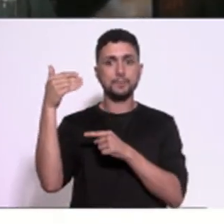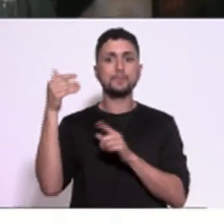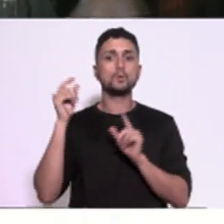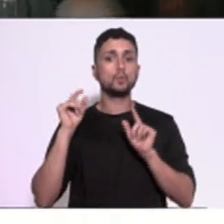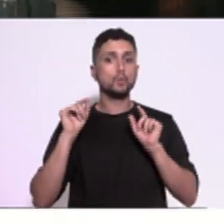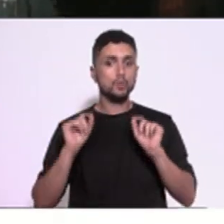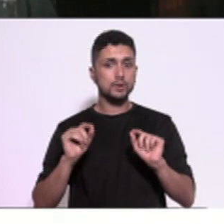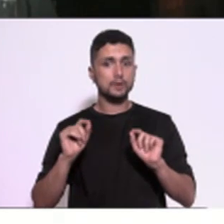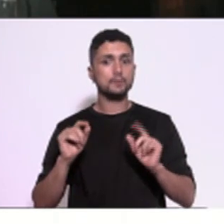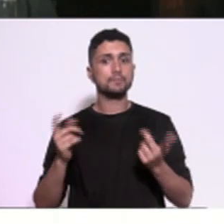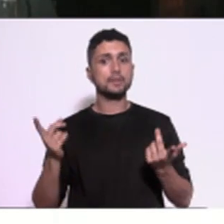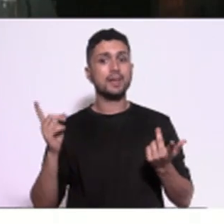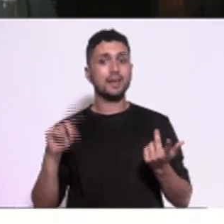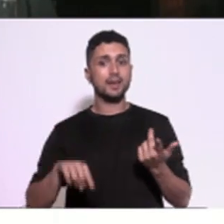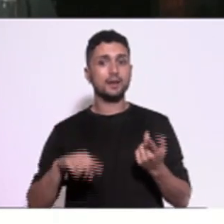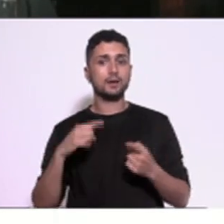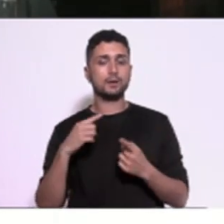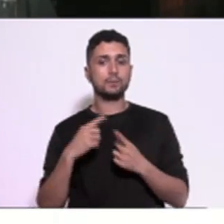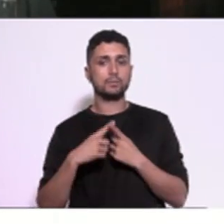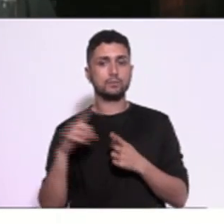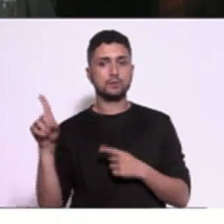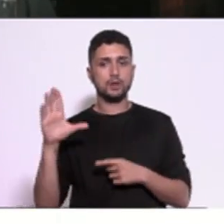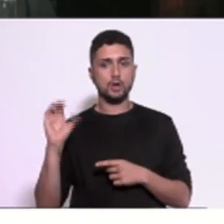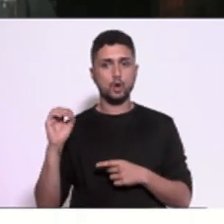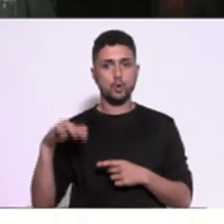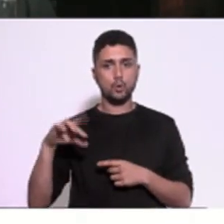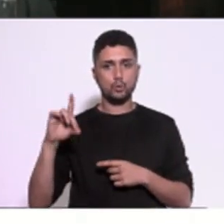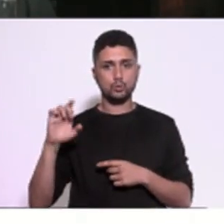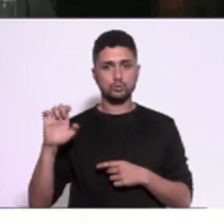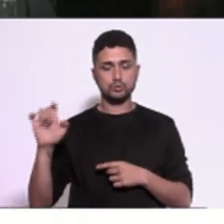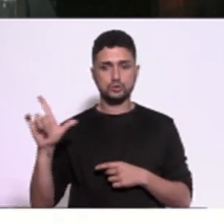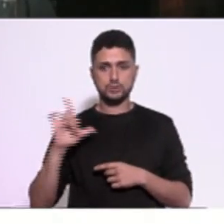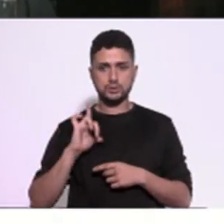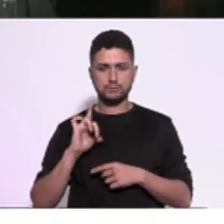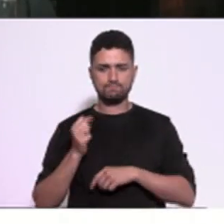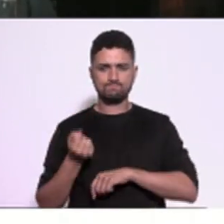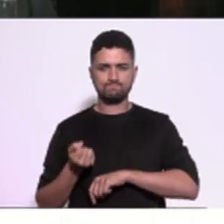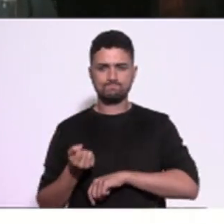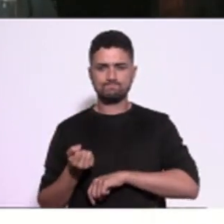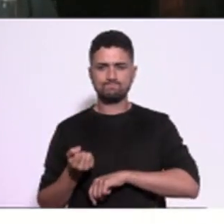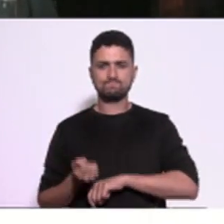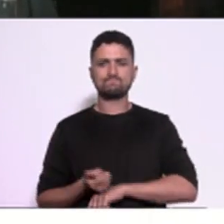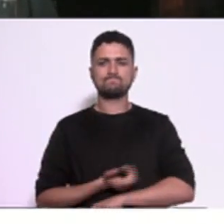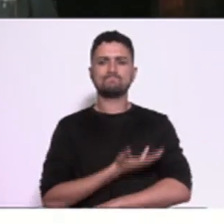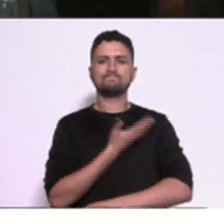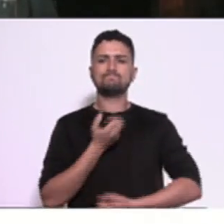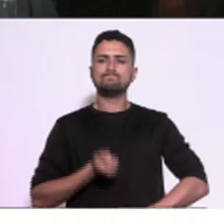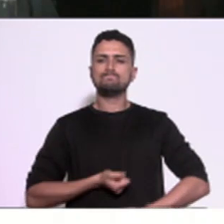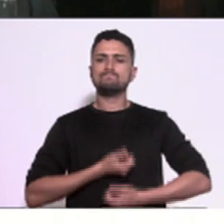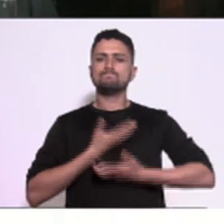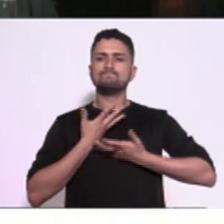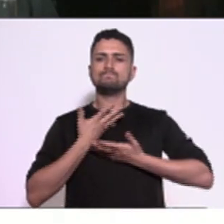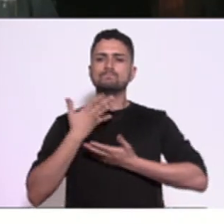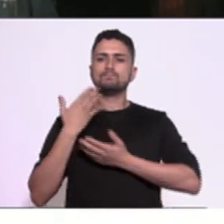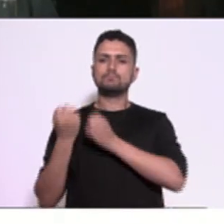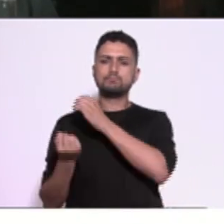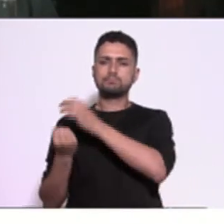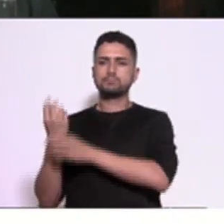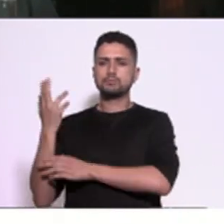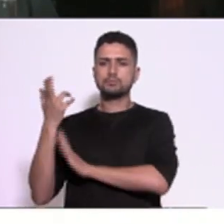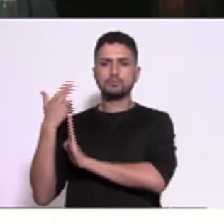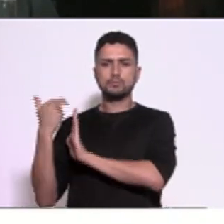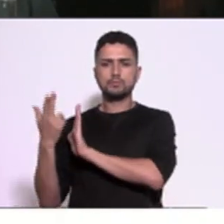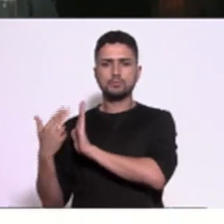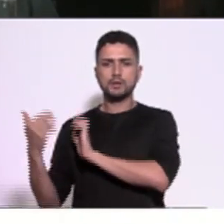num postulado do Conte, que é o amor por princípio, a